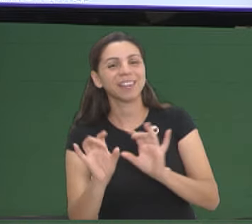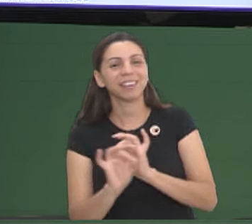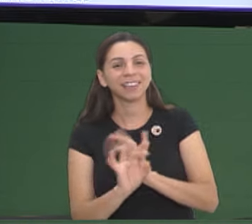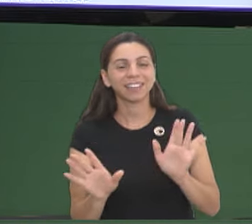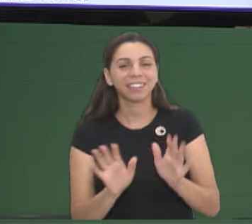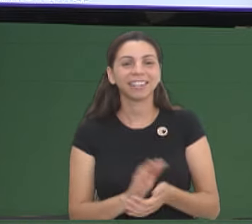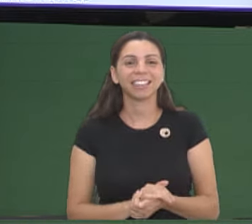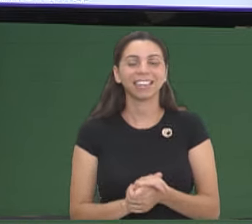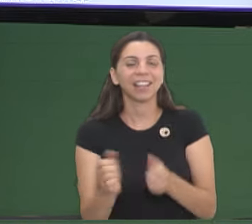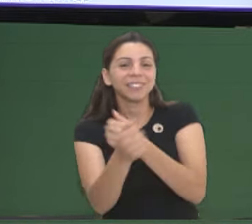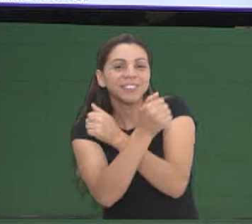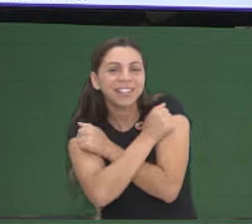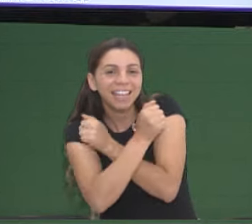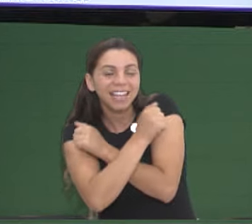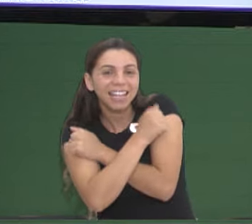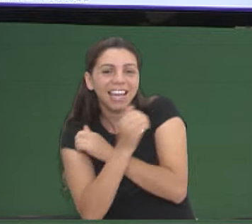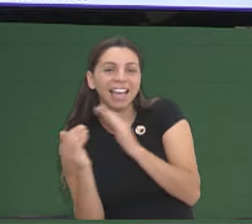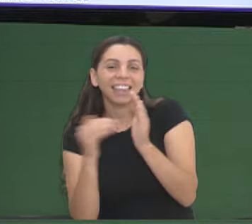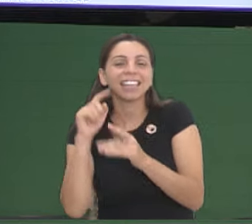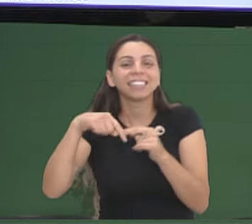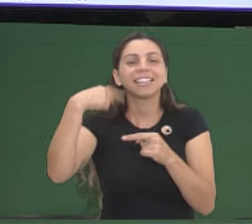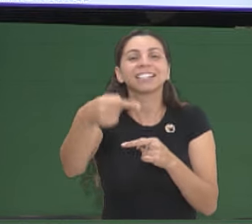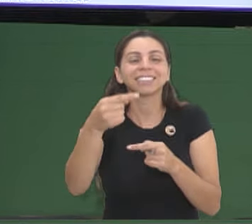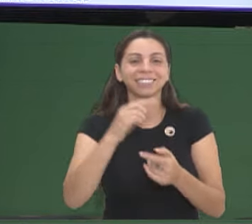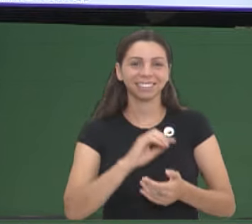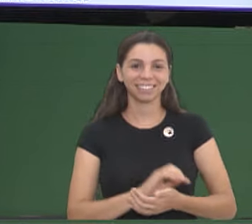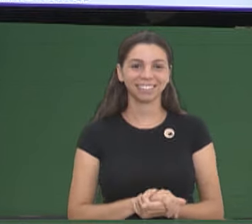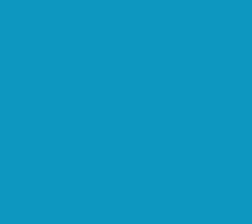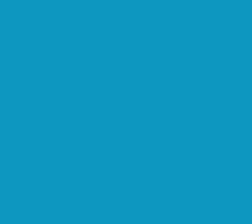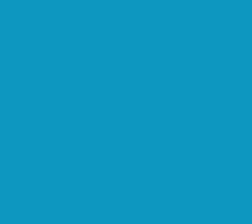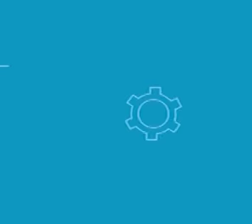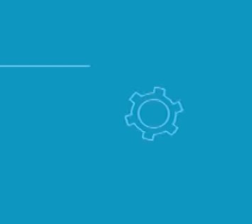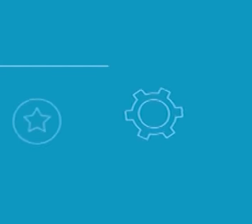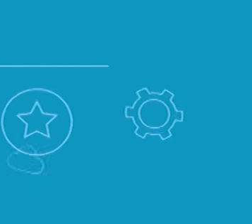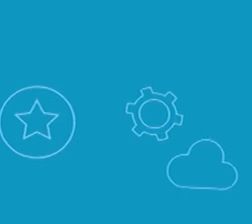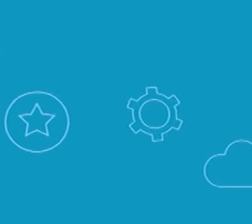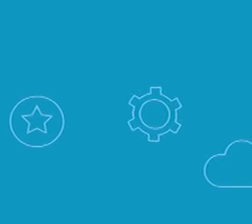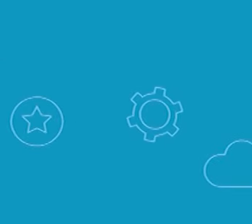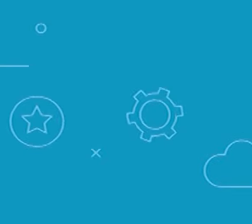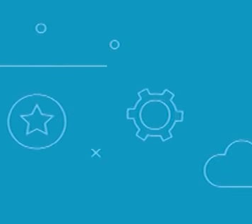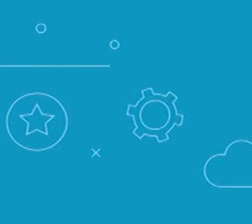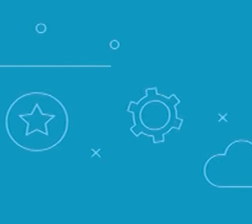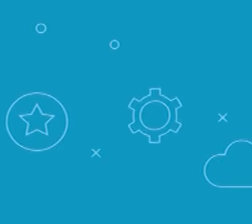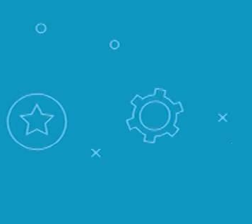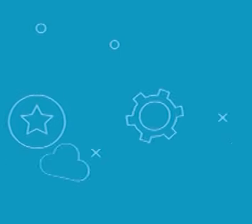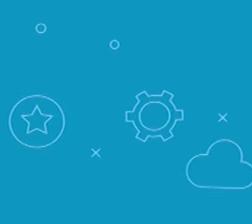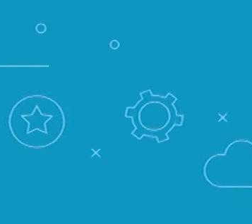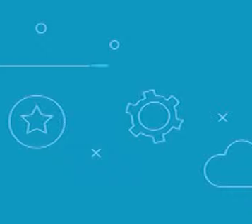e um grande abraço. Até a próxima!